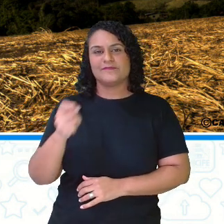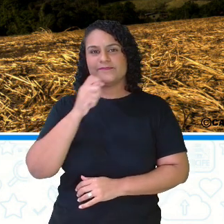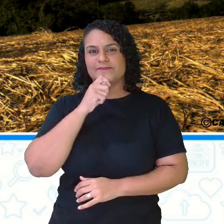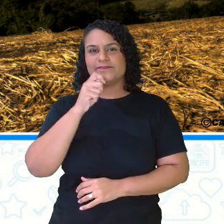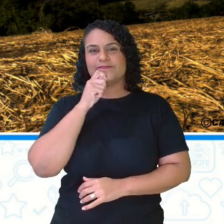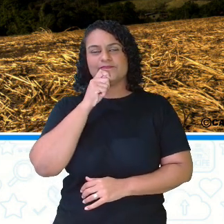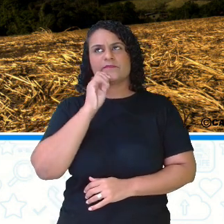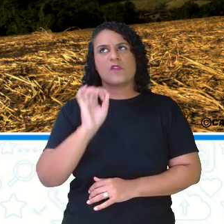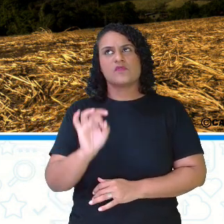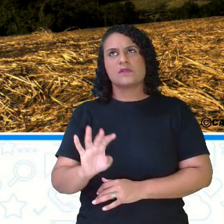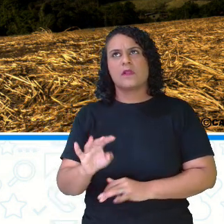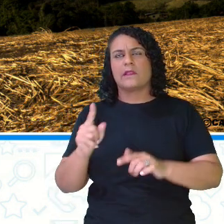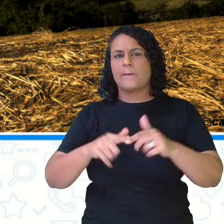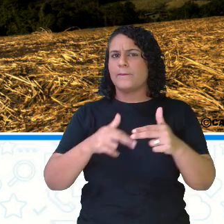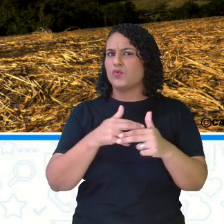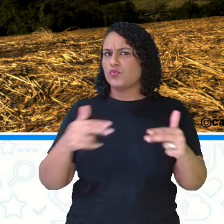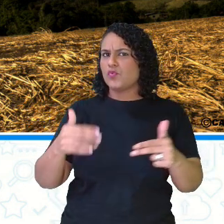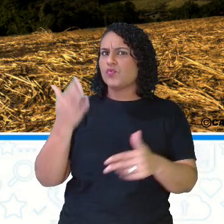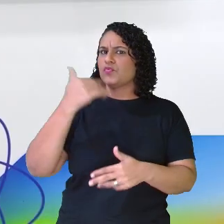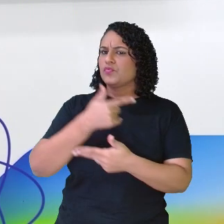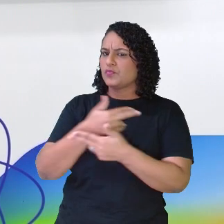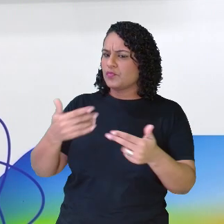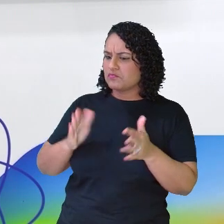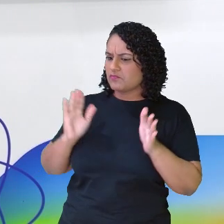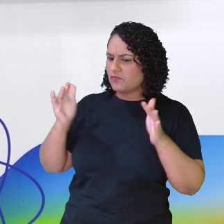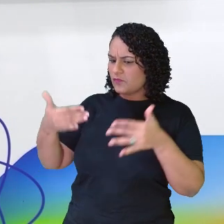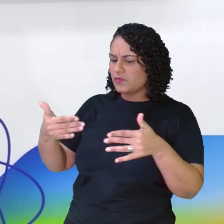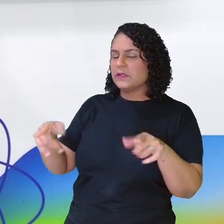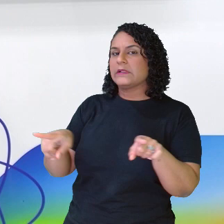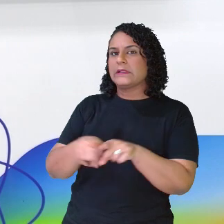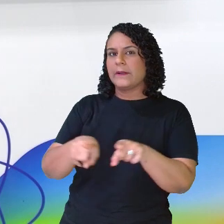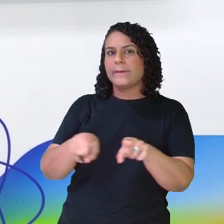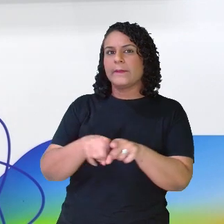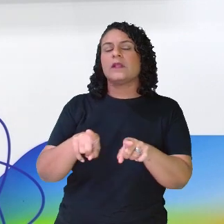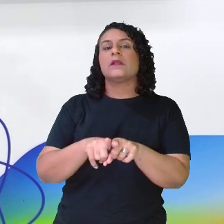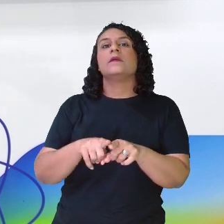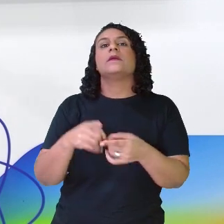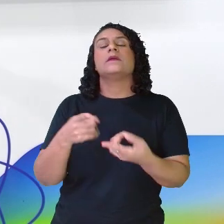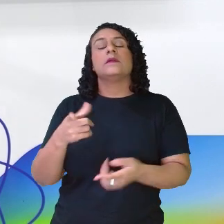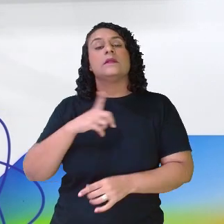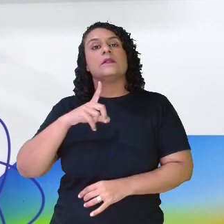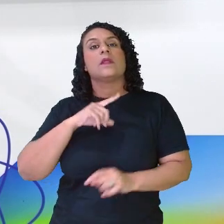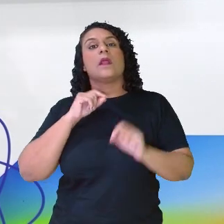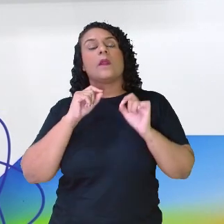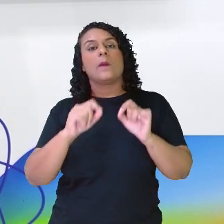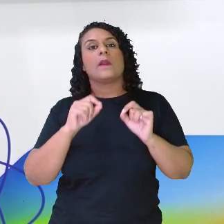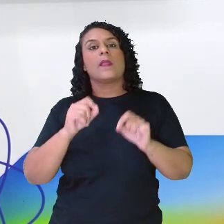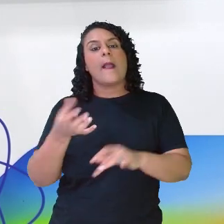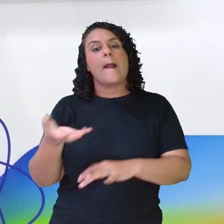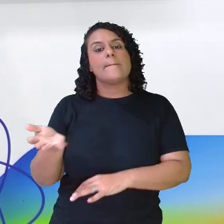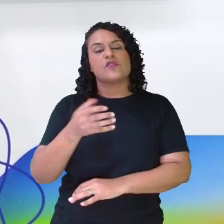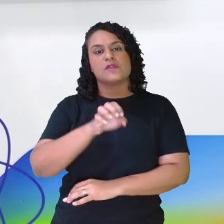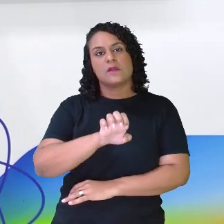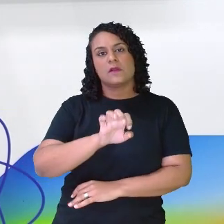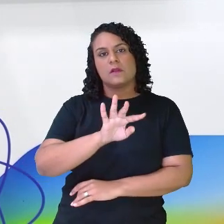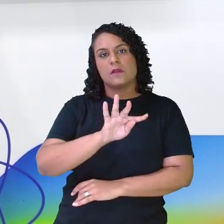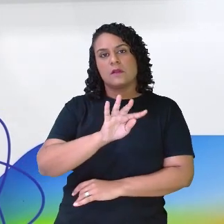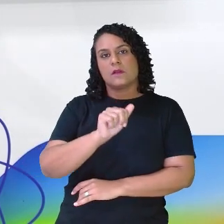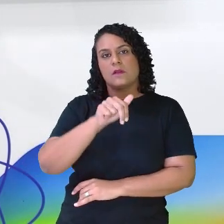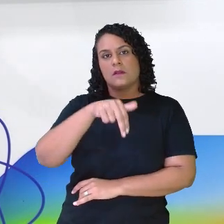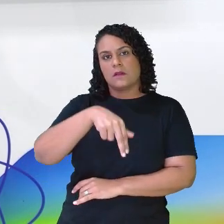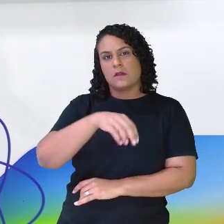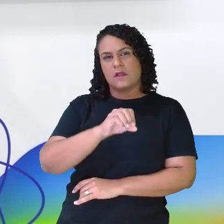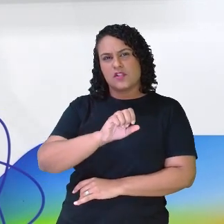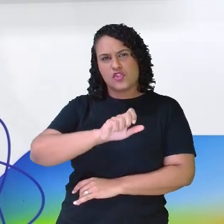traz não só para produtos alimentícios, mas a gente tem também a produção do etanol vinculada aí à cana-de-açúcar, a produção do álcool,